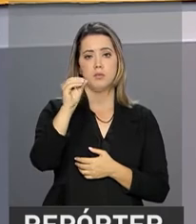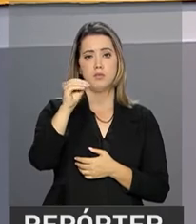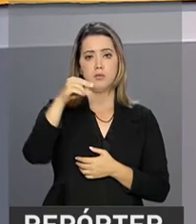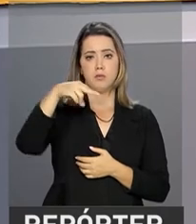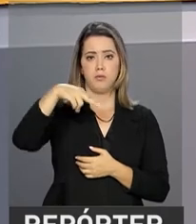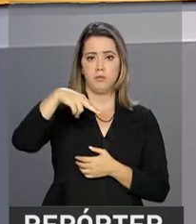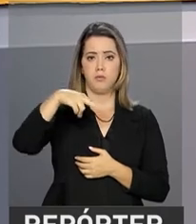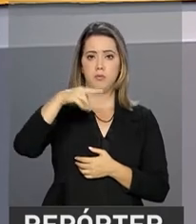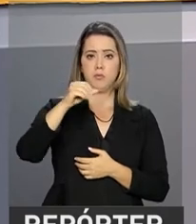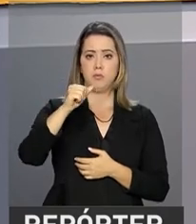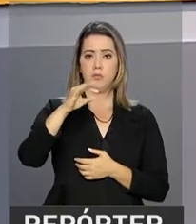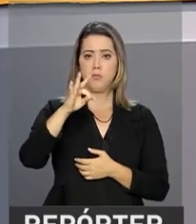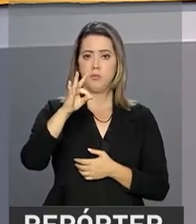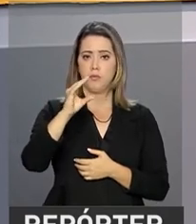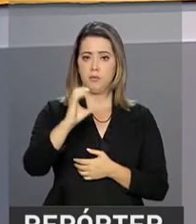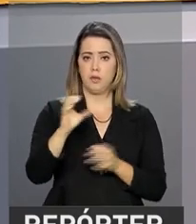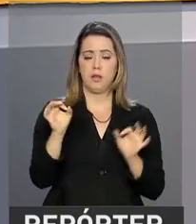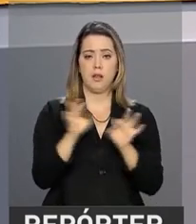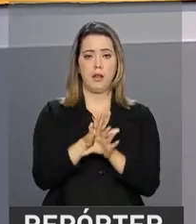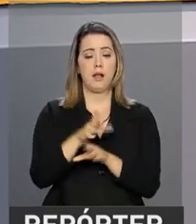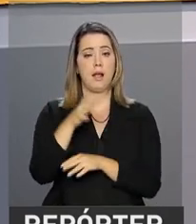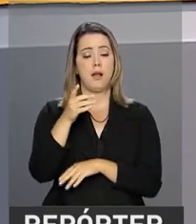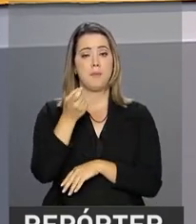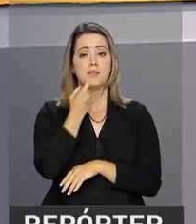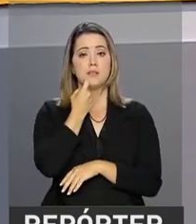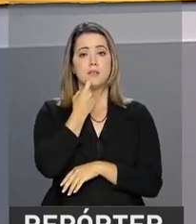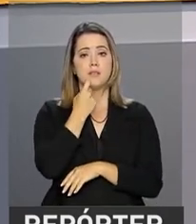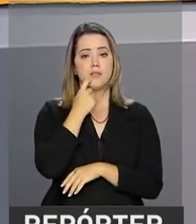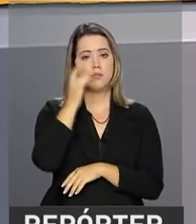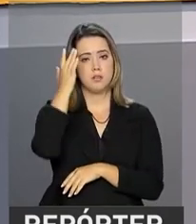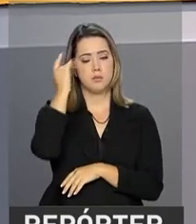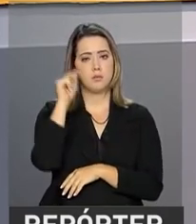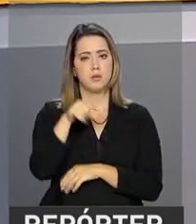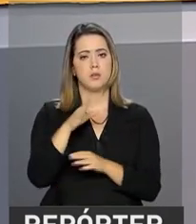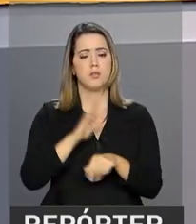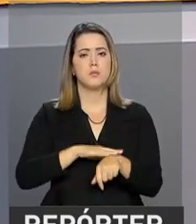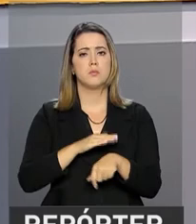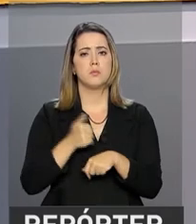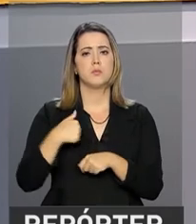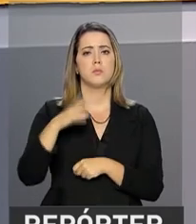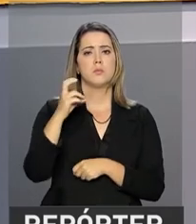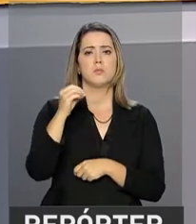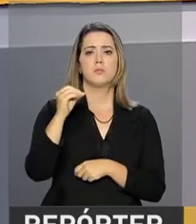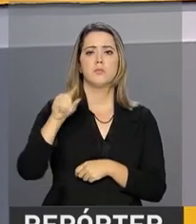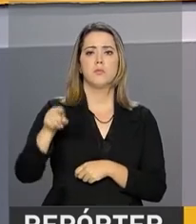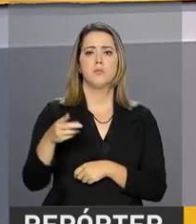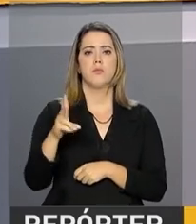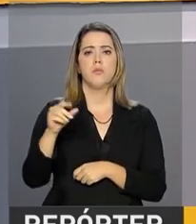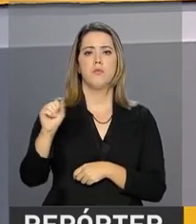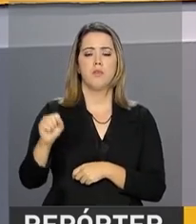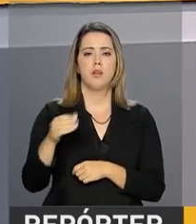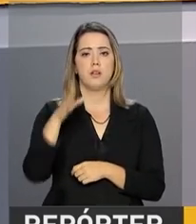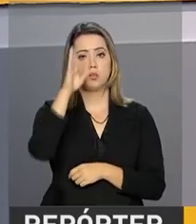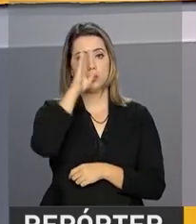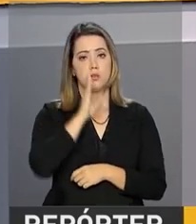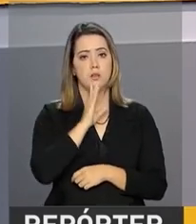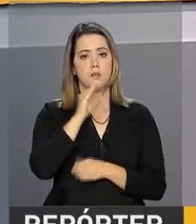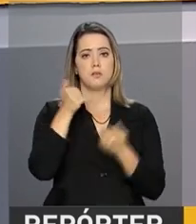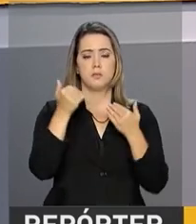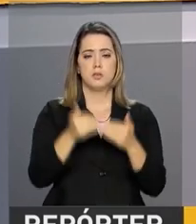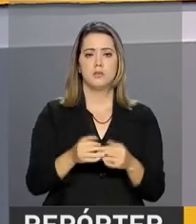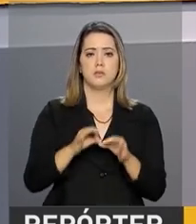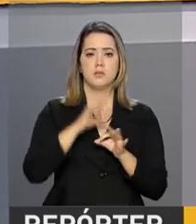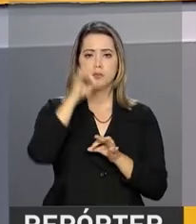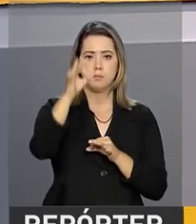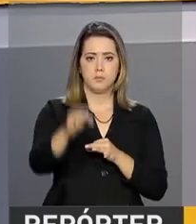Técnico e Emprego, Pronatec, terminam amanhã, sexta-feira. Nesta edição, são mais de 500 mil vagas gratuitas, presenciais e